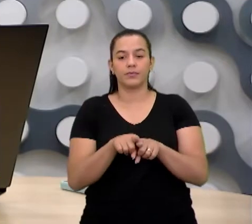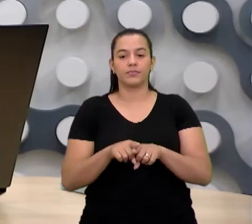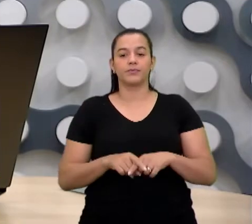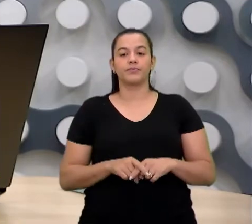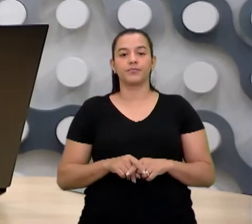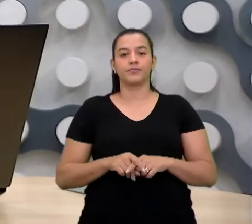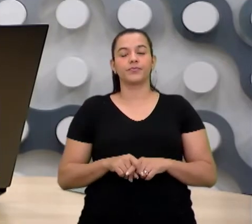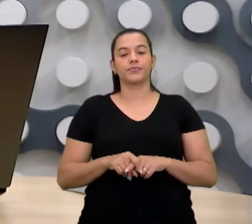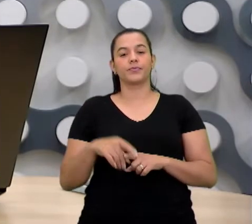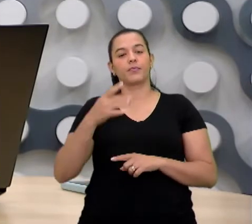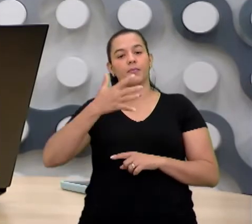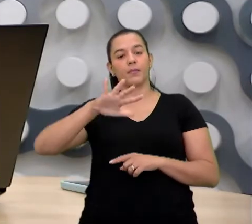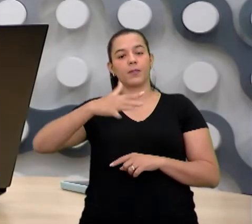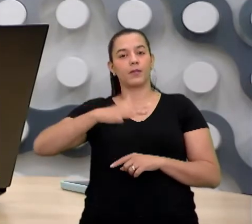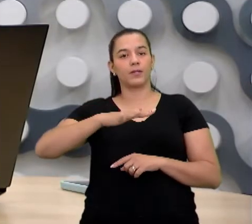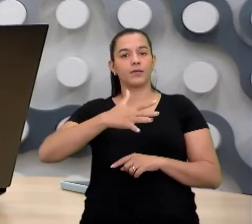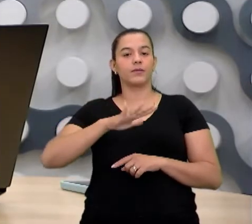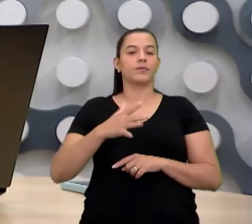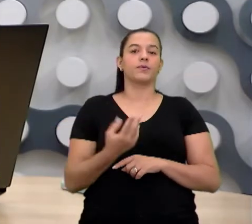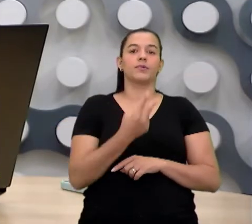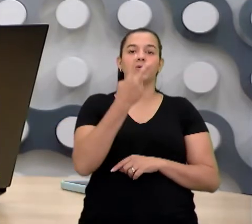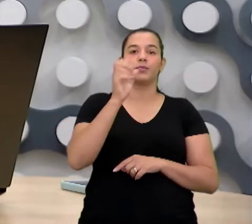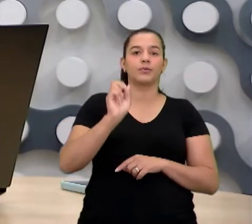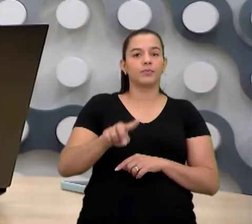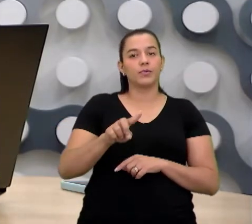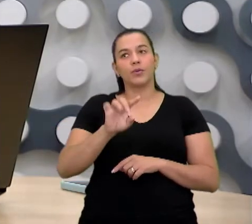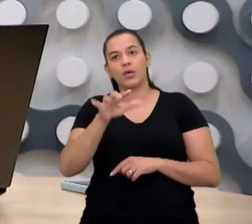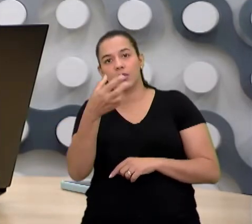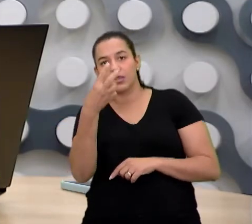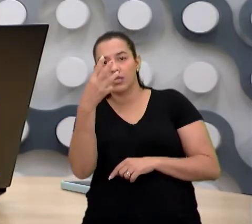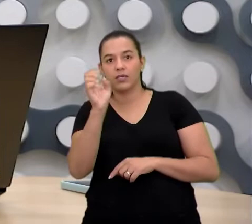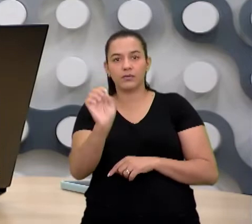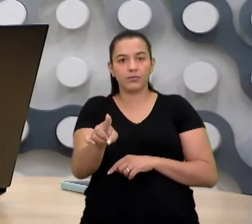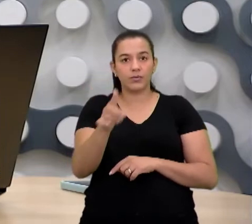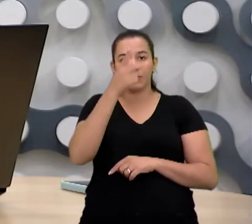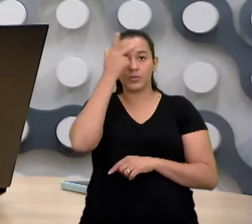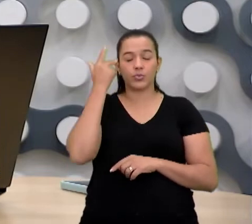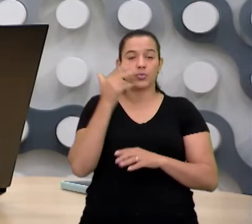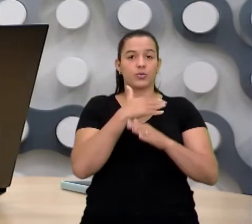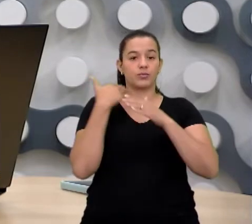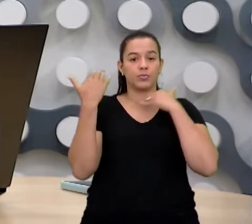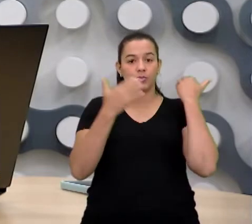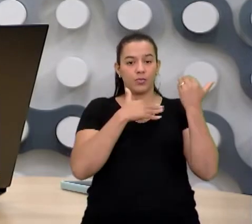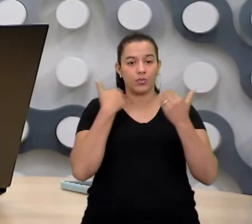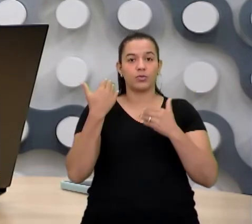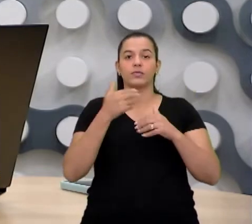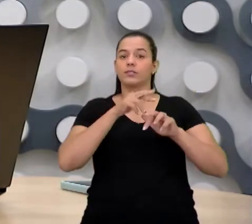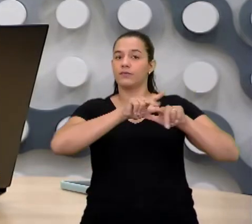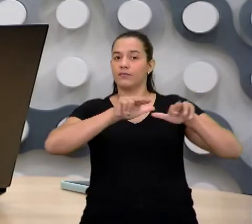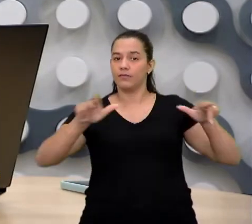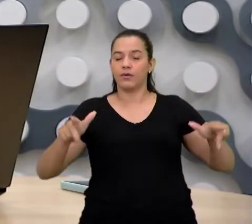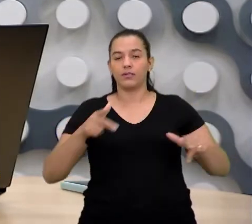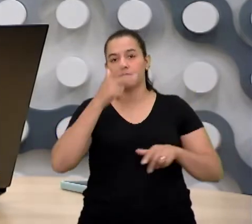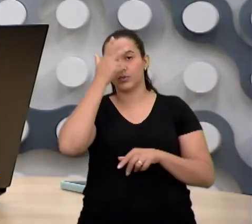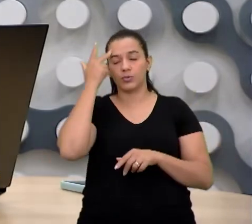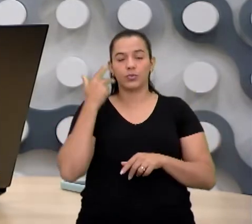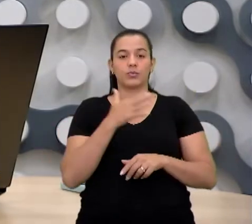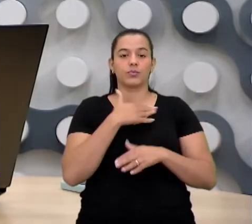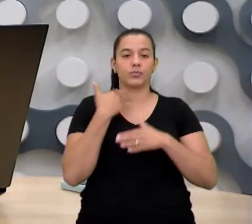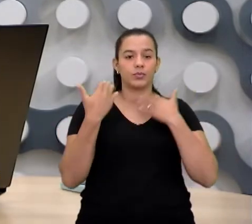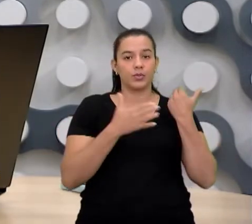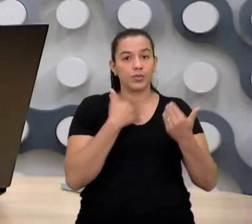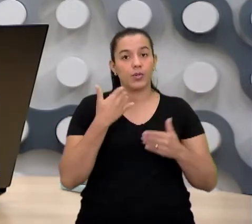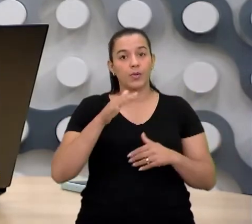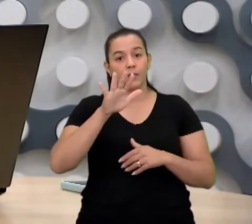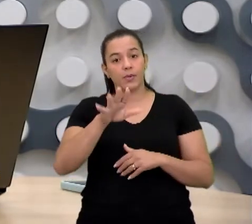menos 2 mil ou 3 mil mortos, se eu não me engano, teve, lógico, milhares de feridos, mas por ser